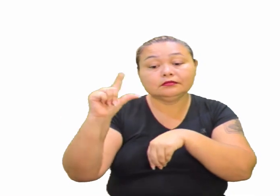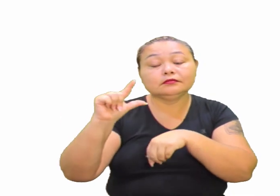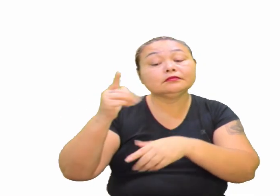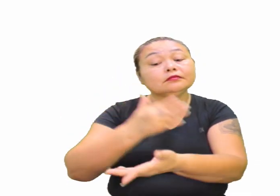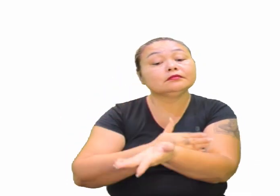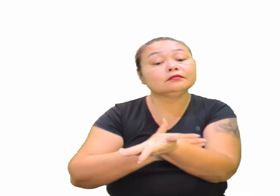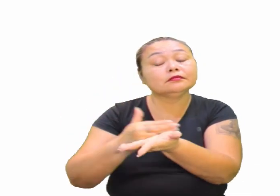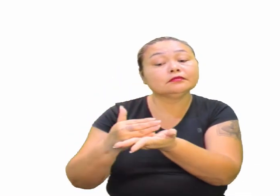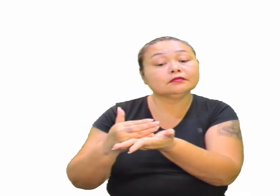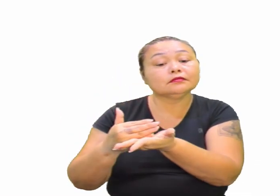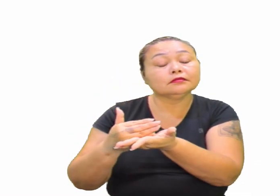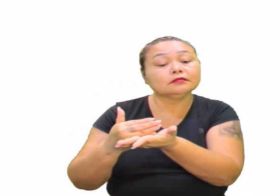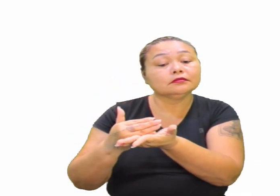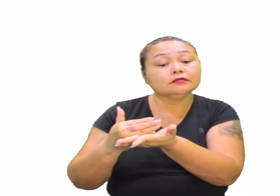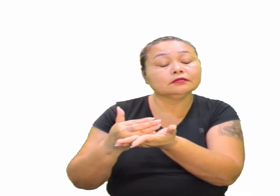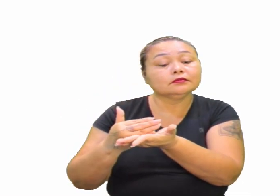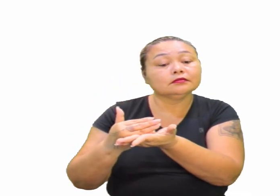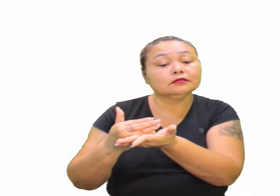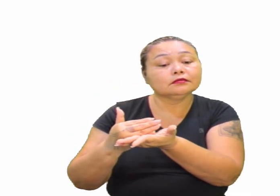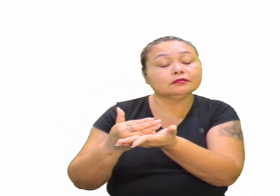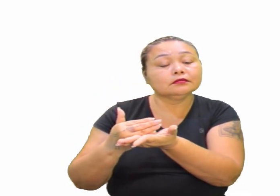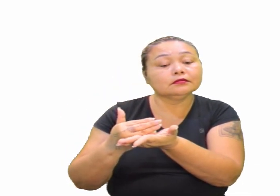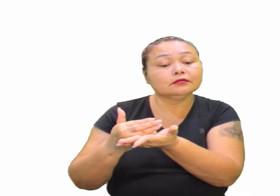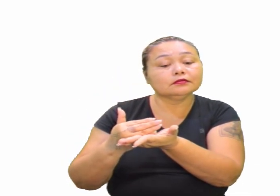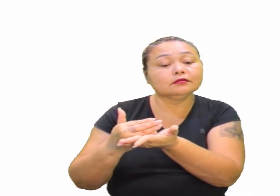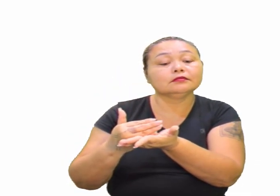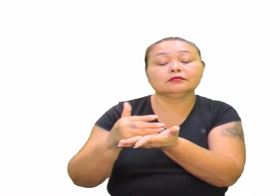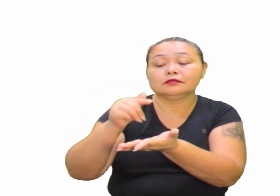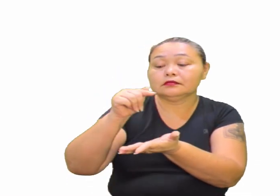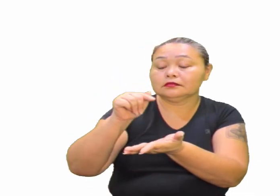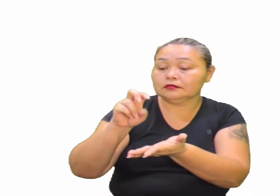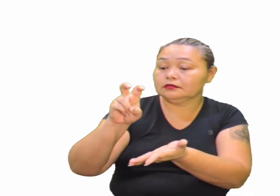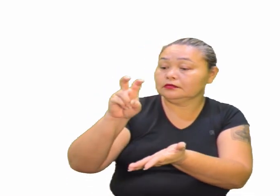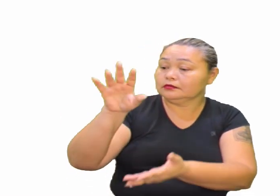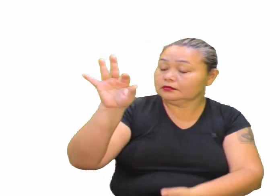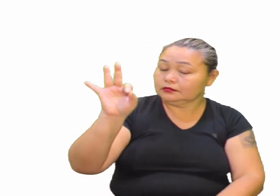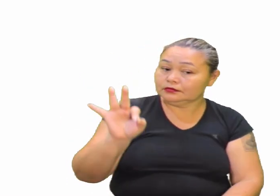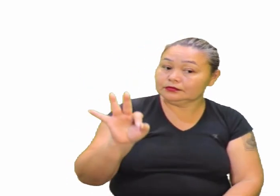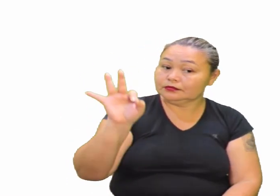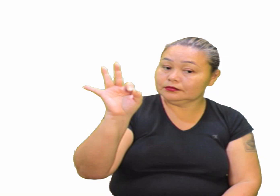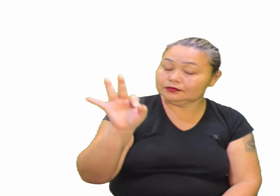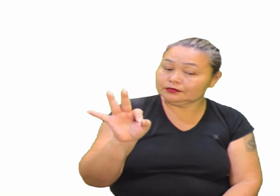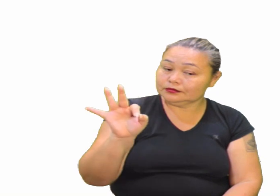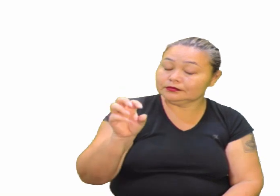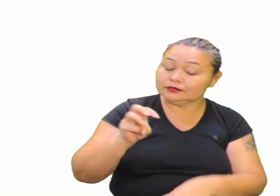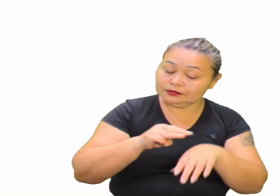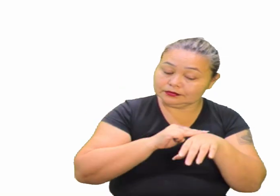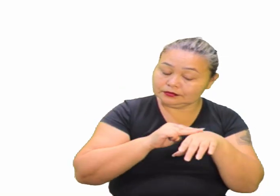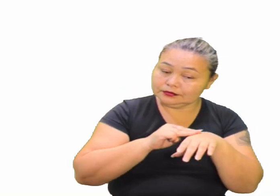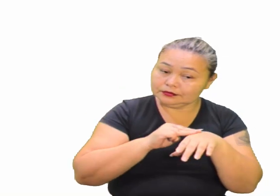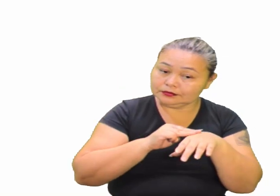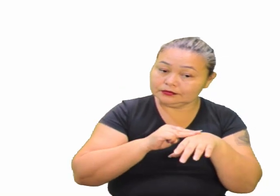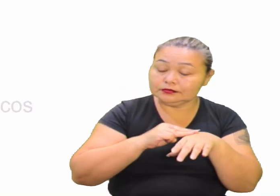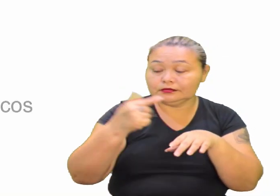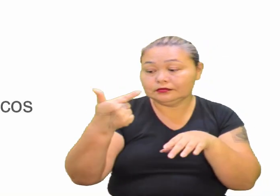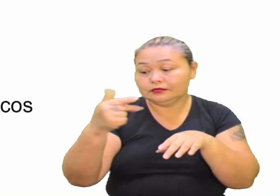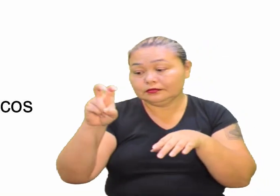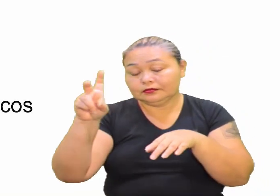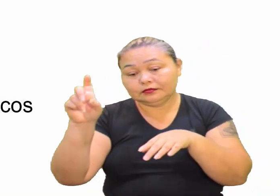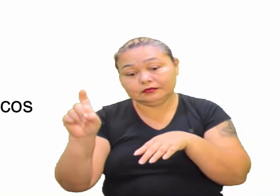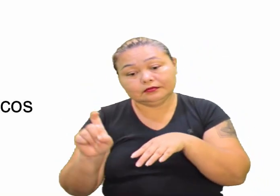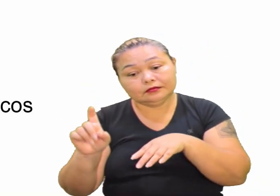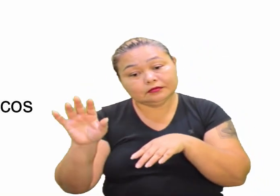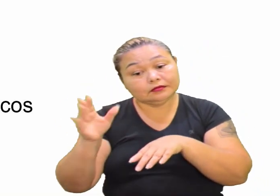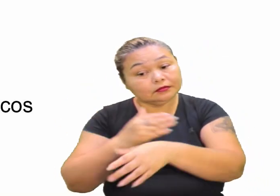branco. Então dá o que aí, professor? 75 de marrom, 25